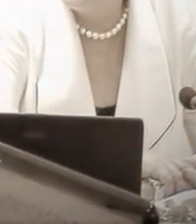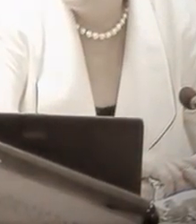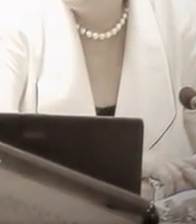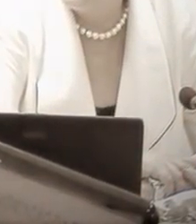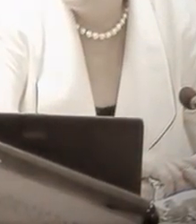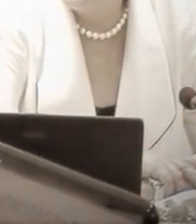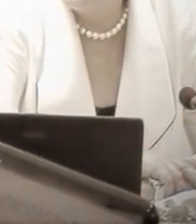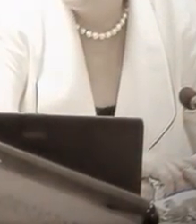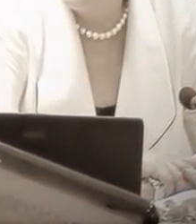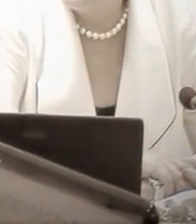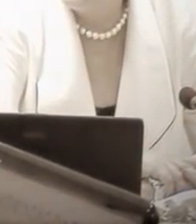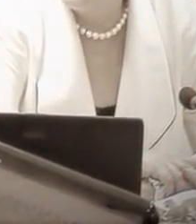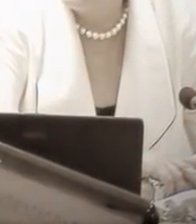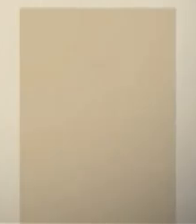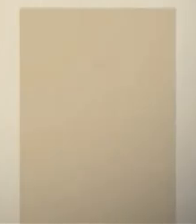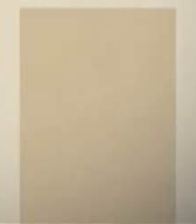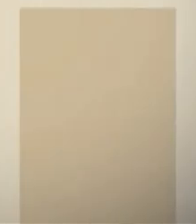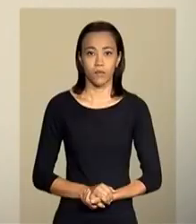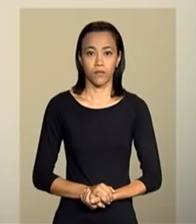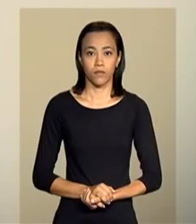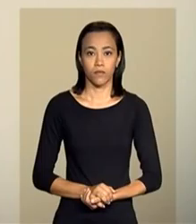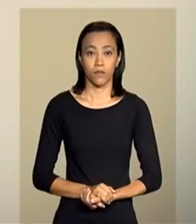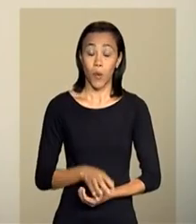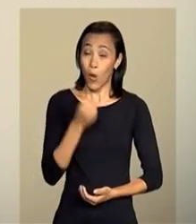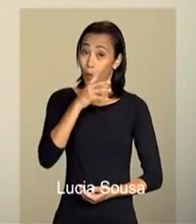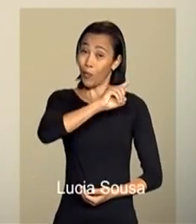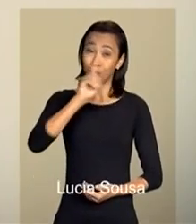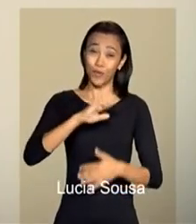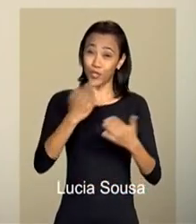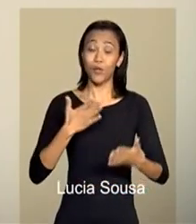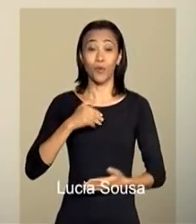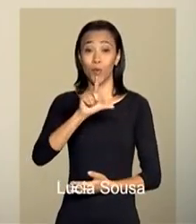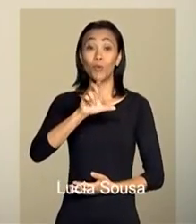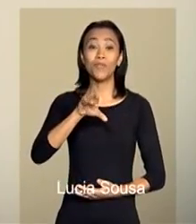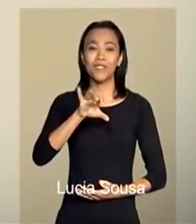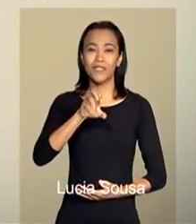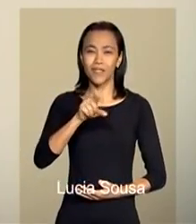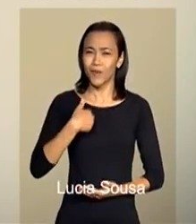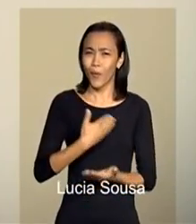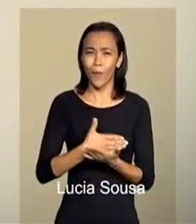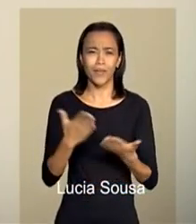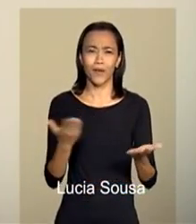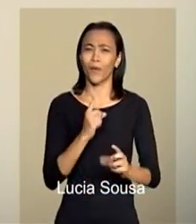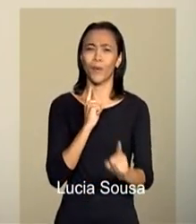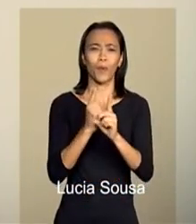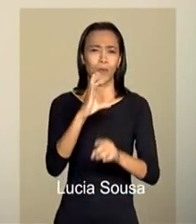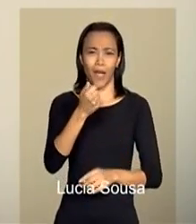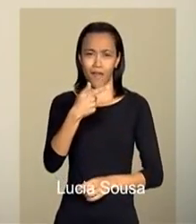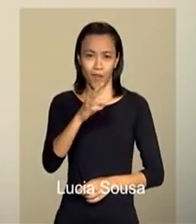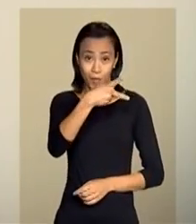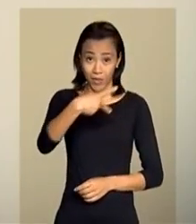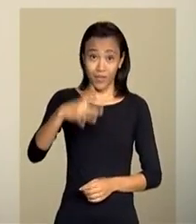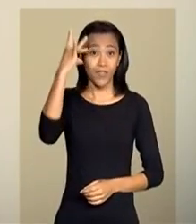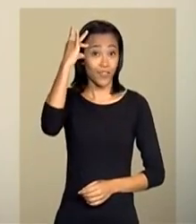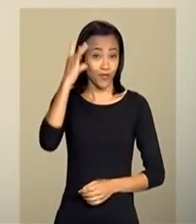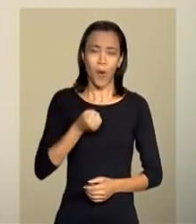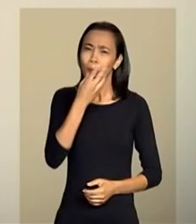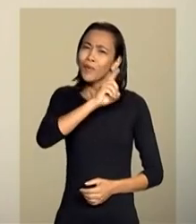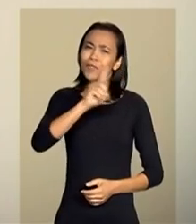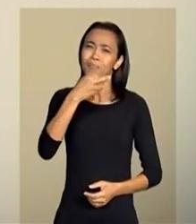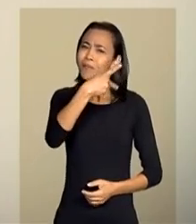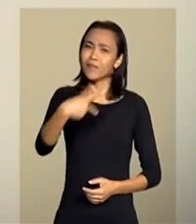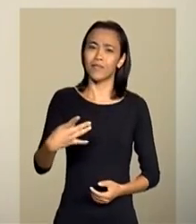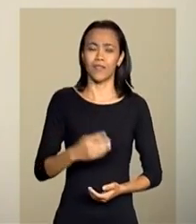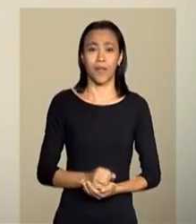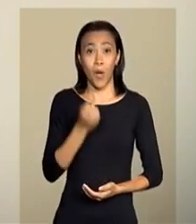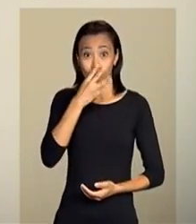café com a Presidenta Olá bom dia eu sou o Luciano seas e começa agora mais um café com a presidenta Dilma Bom dia